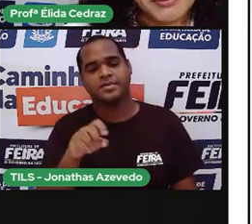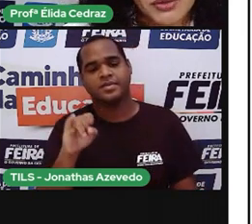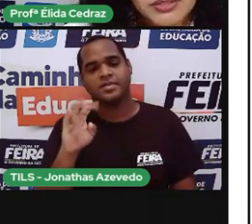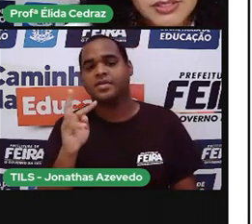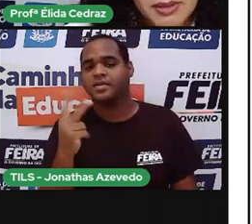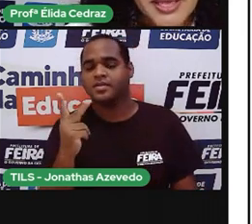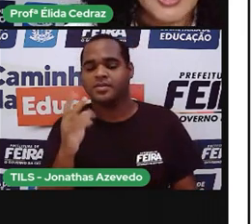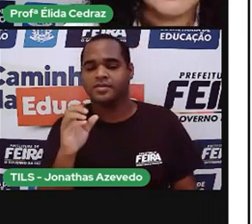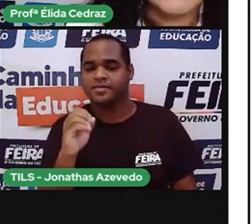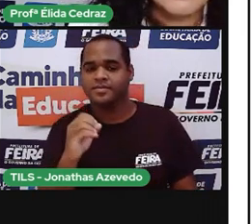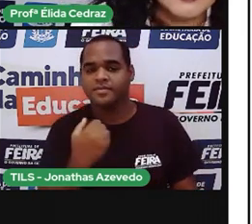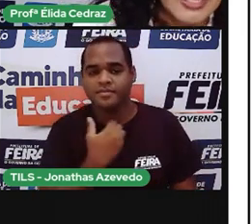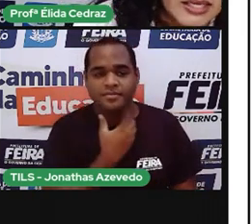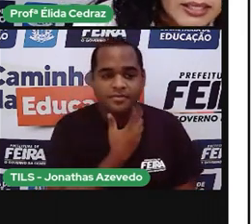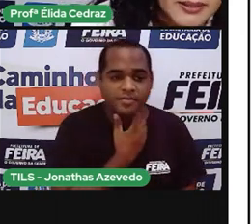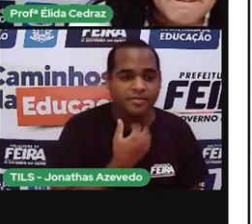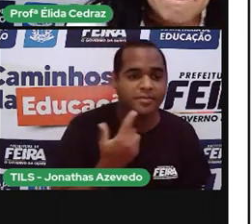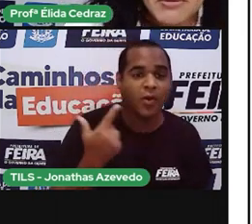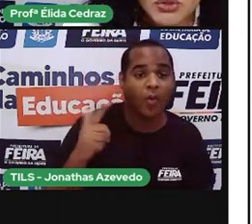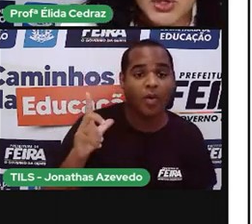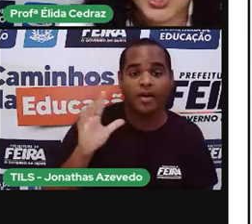E a próxima é